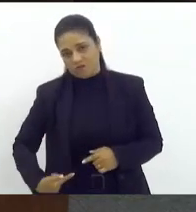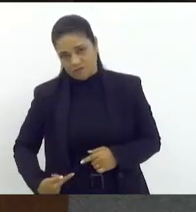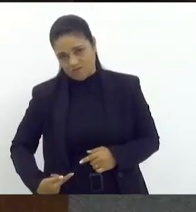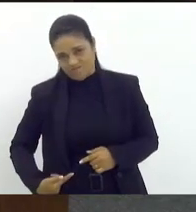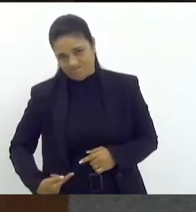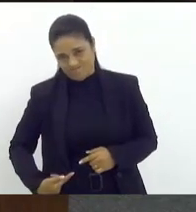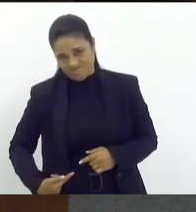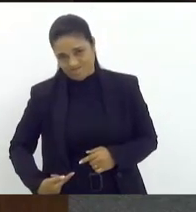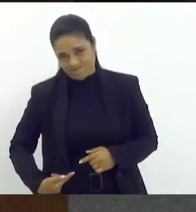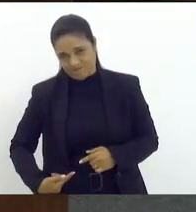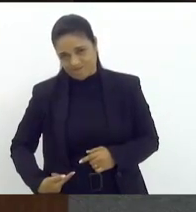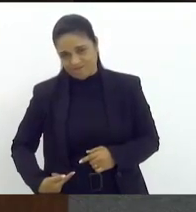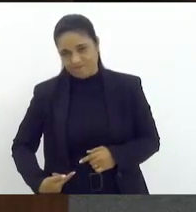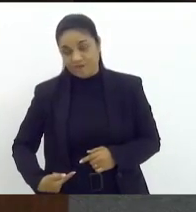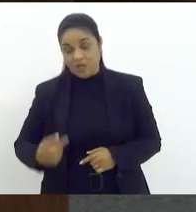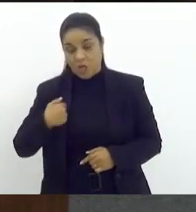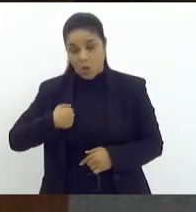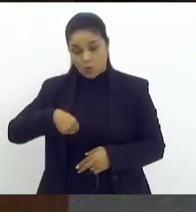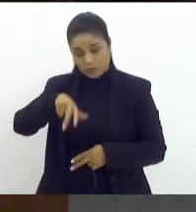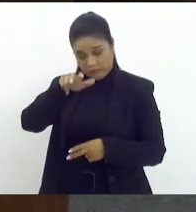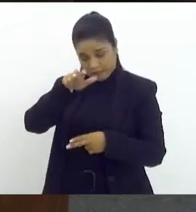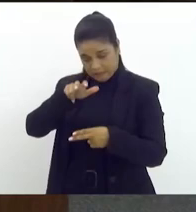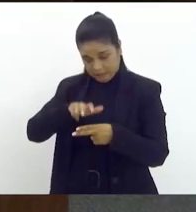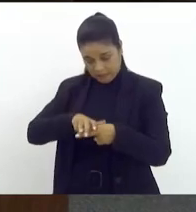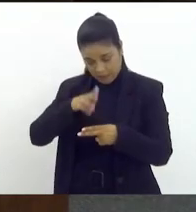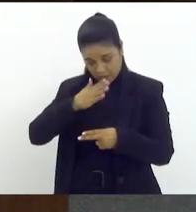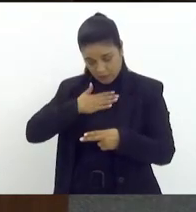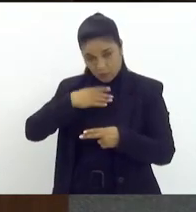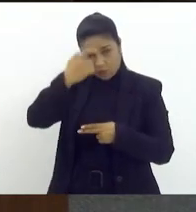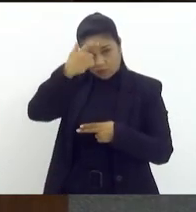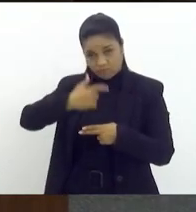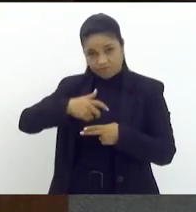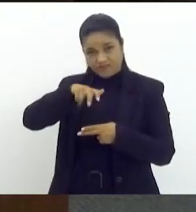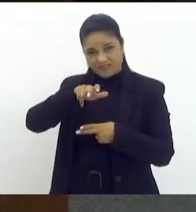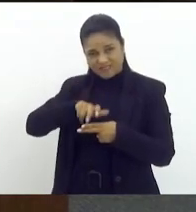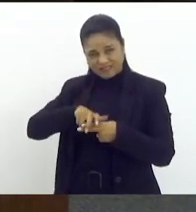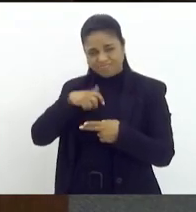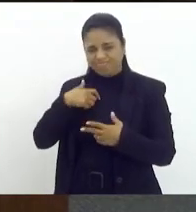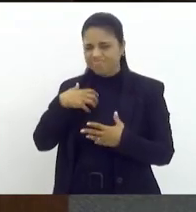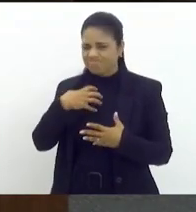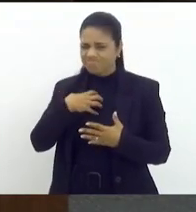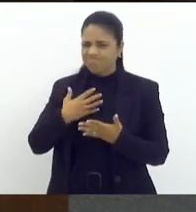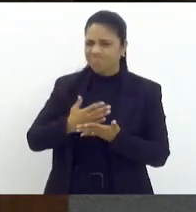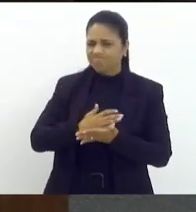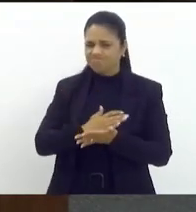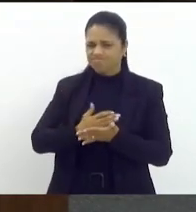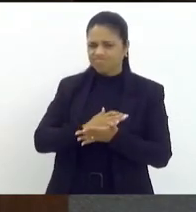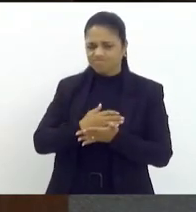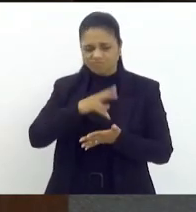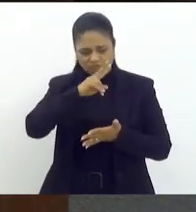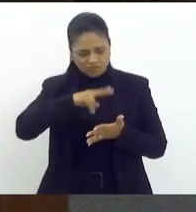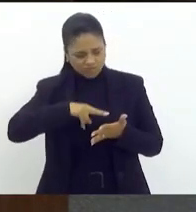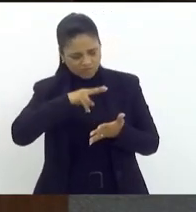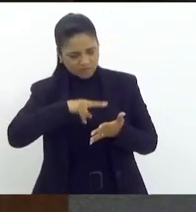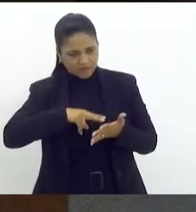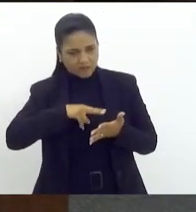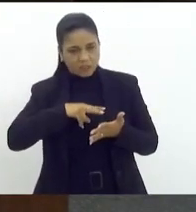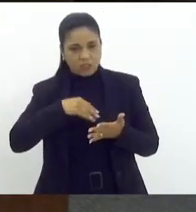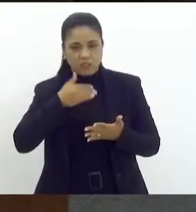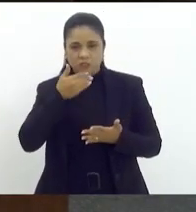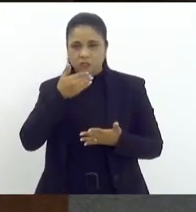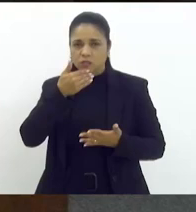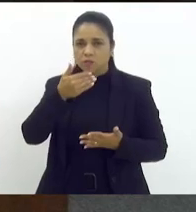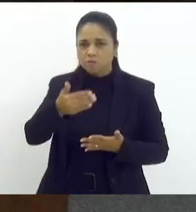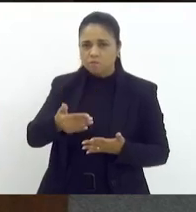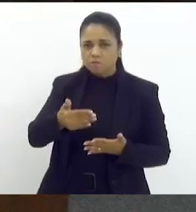e ali eu ali sentado eu fiquei incomodado com que eu li solicita